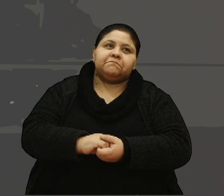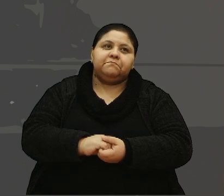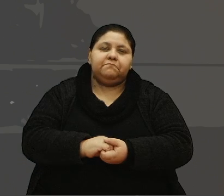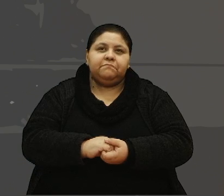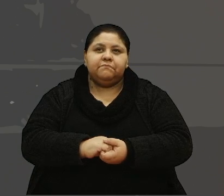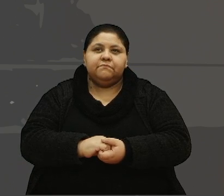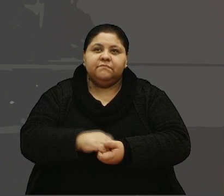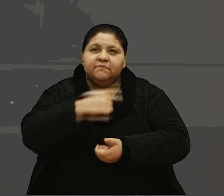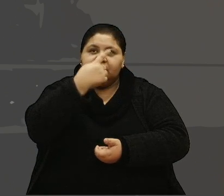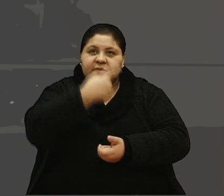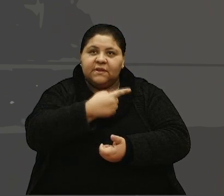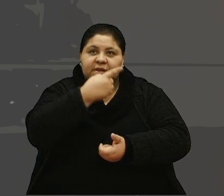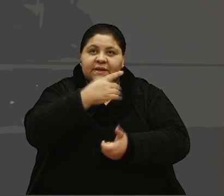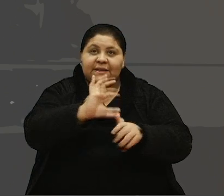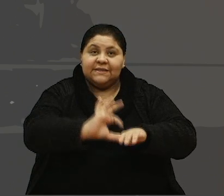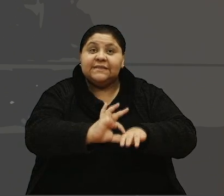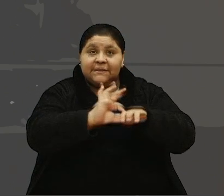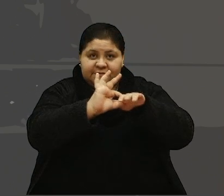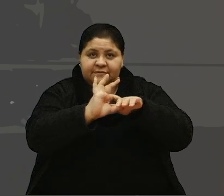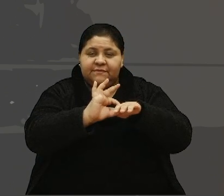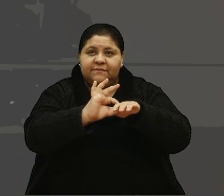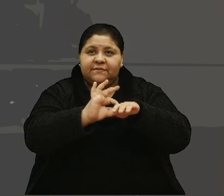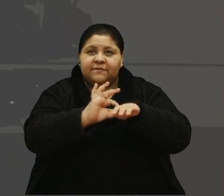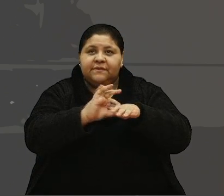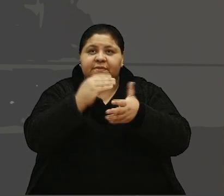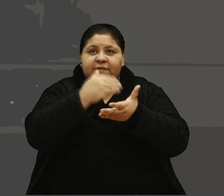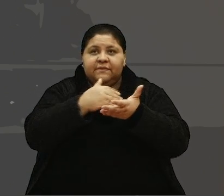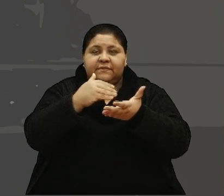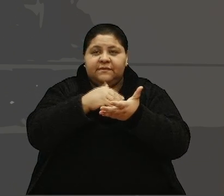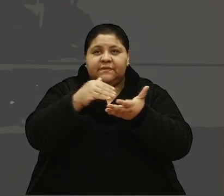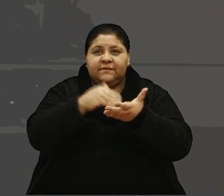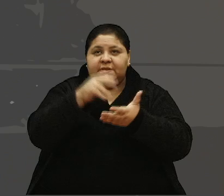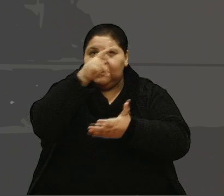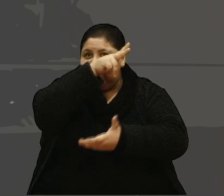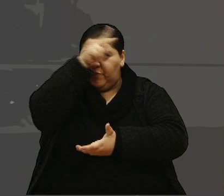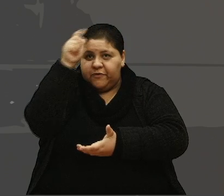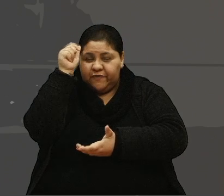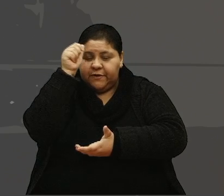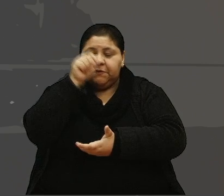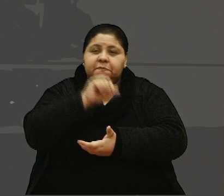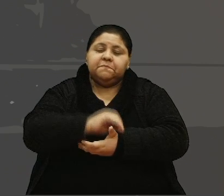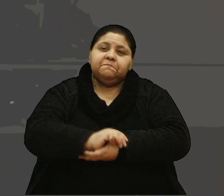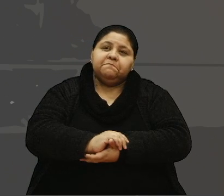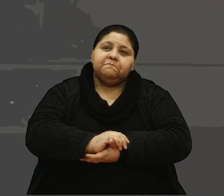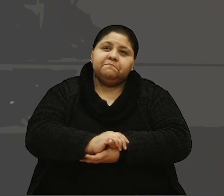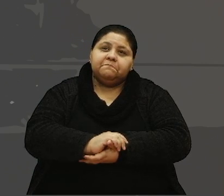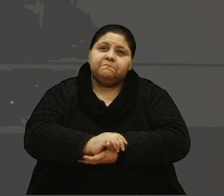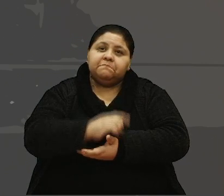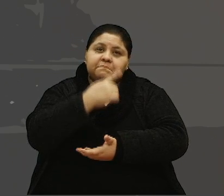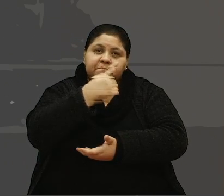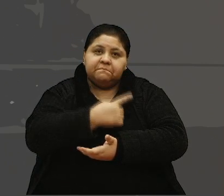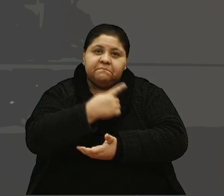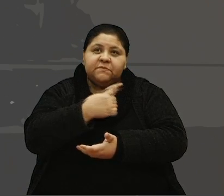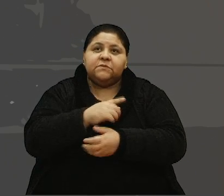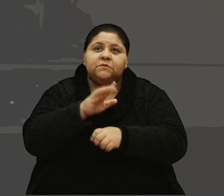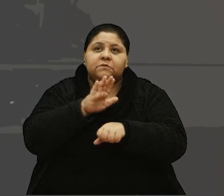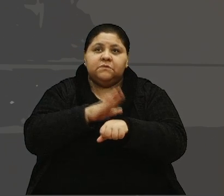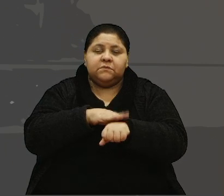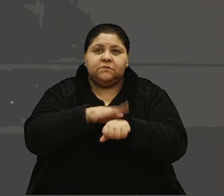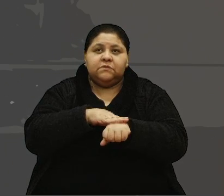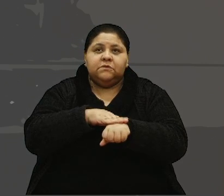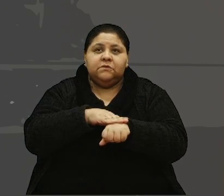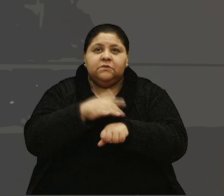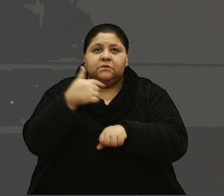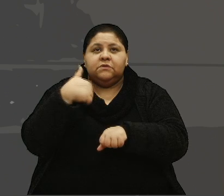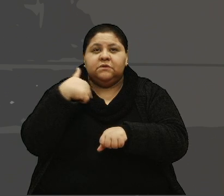Aí são as lideranças, secretário-geral do prefeito. E aí, no momento que eu